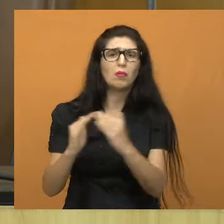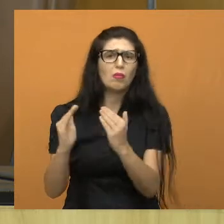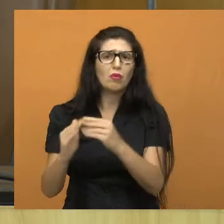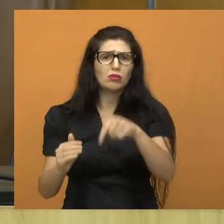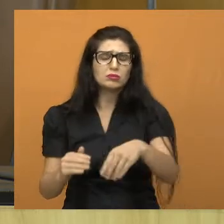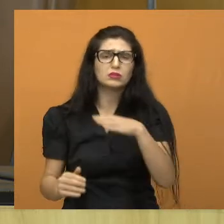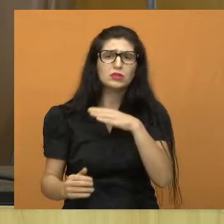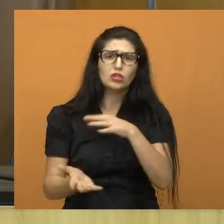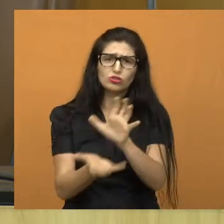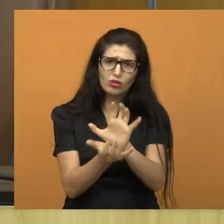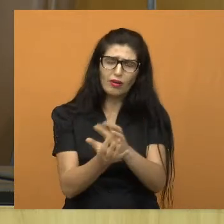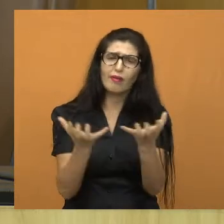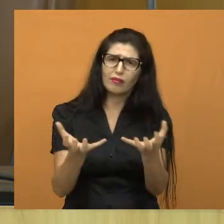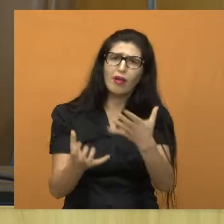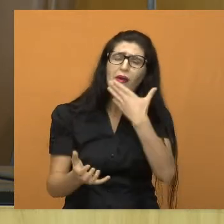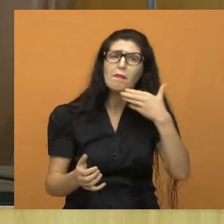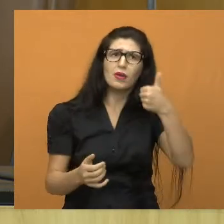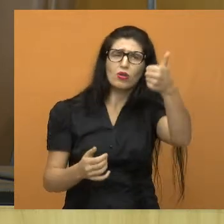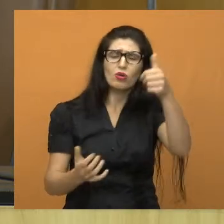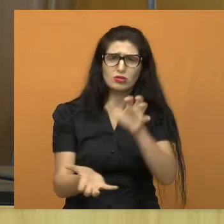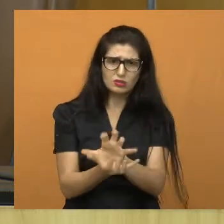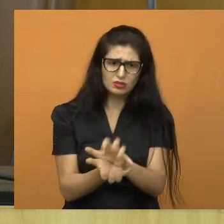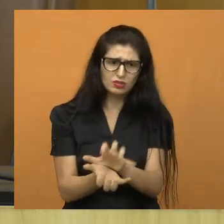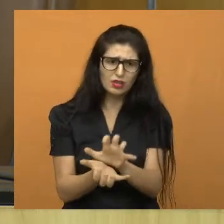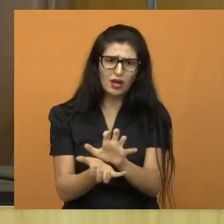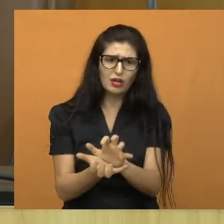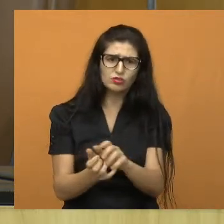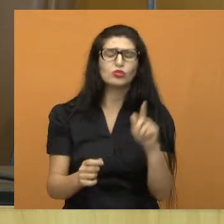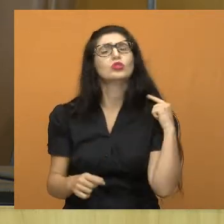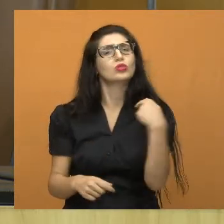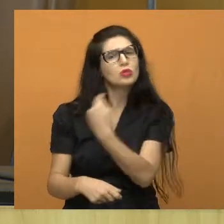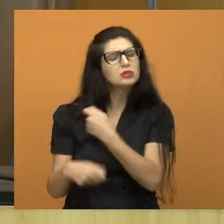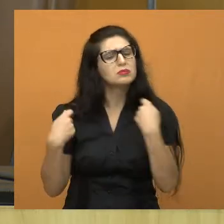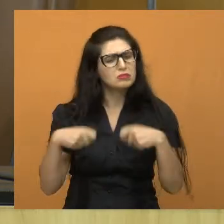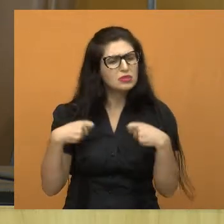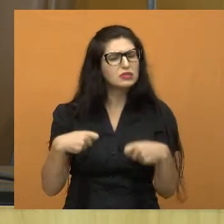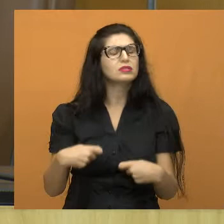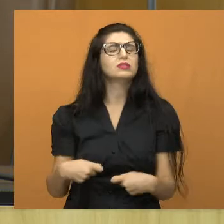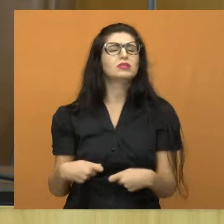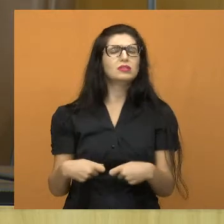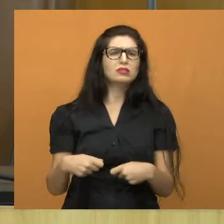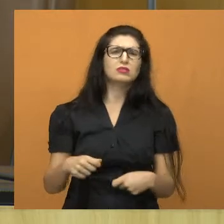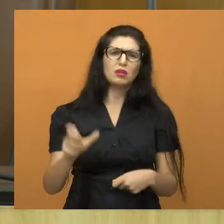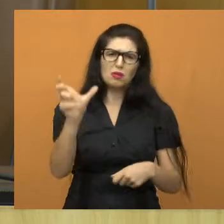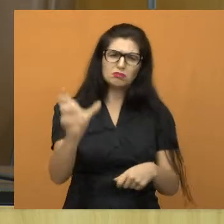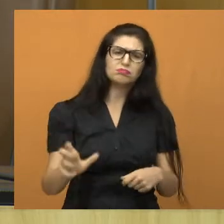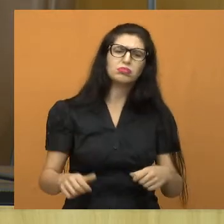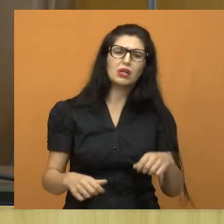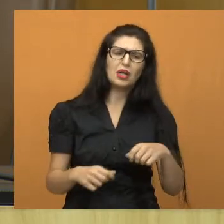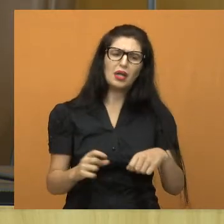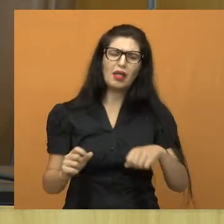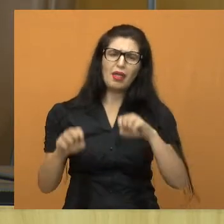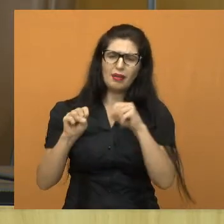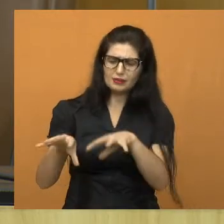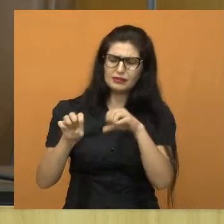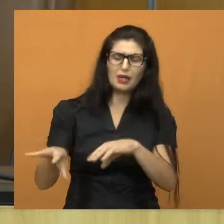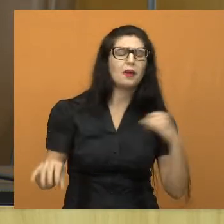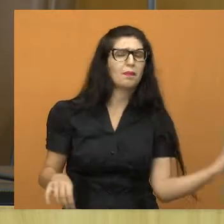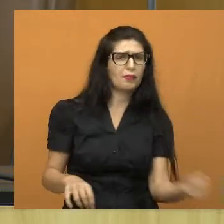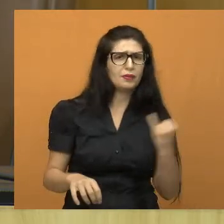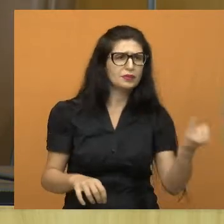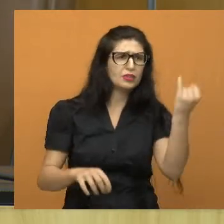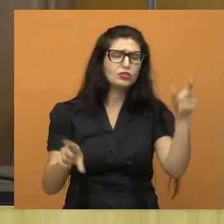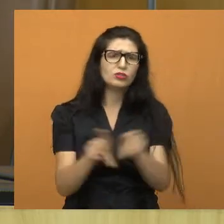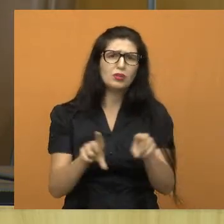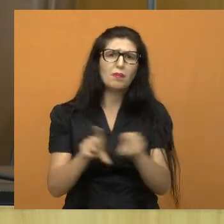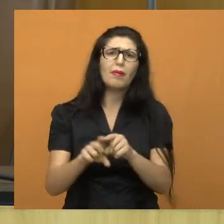Jacareí, queremos o melhor para ela, que precisamos estar próximos ao olhar da educação, da assistência social, e que cada um possa fazer seu